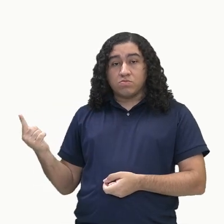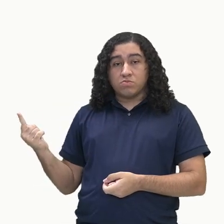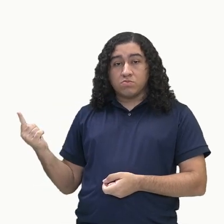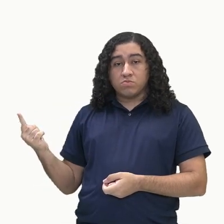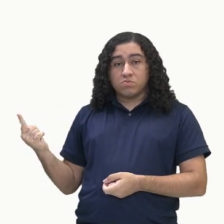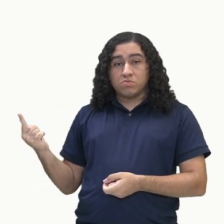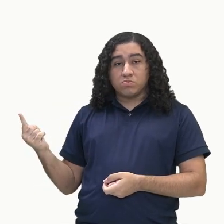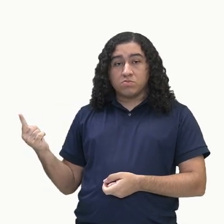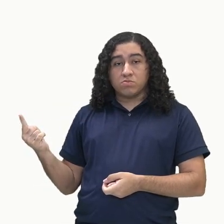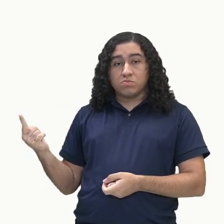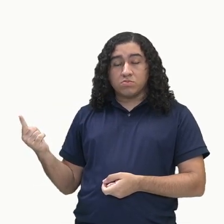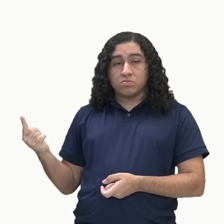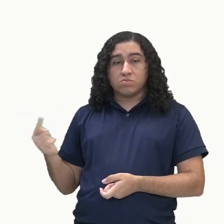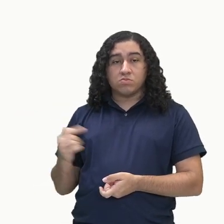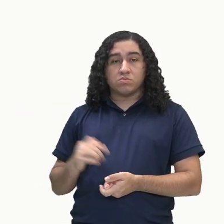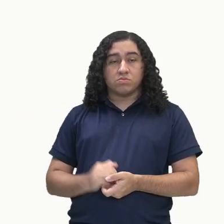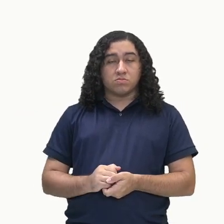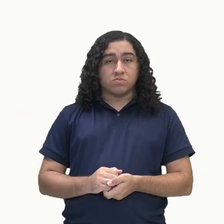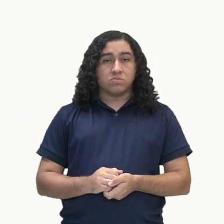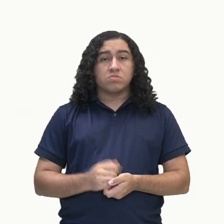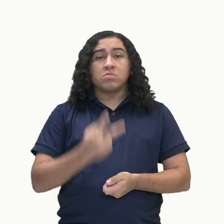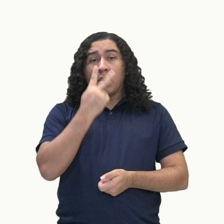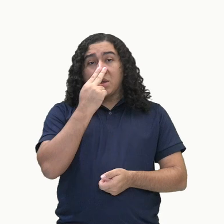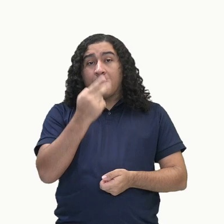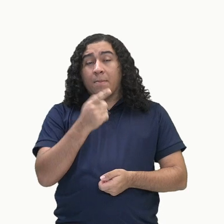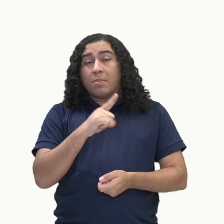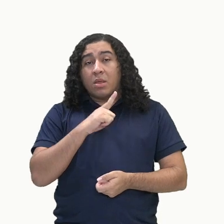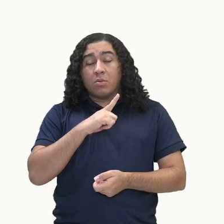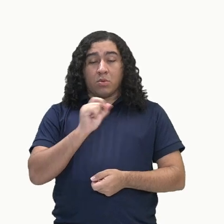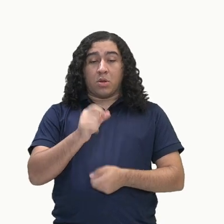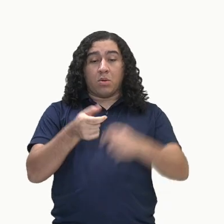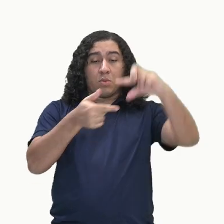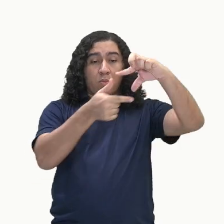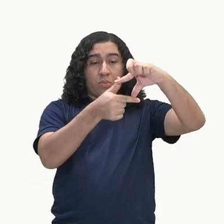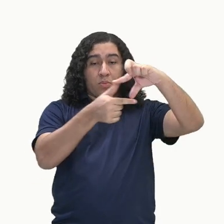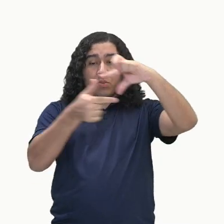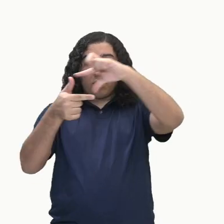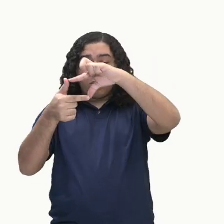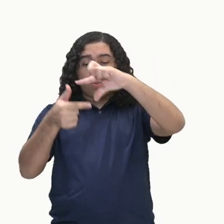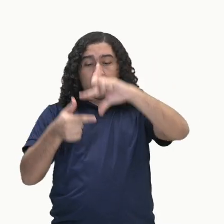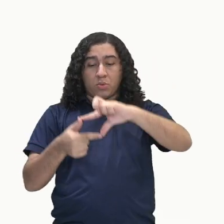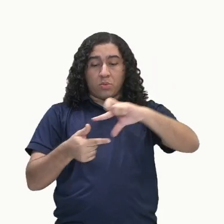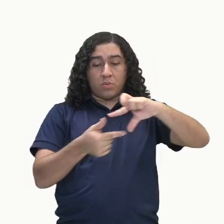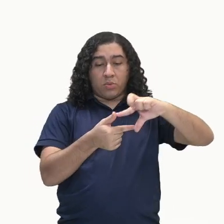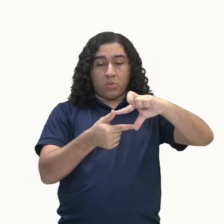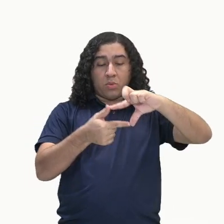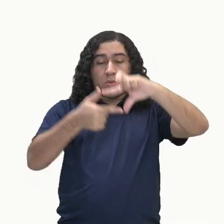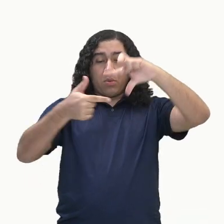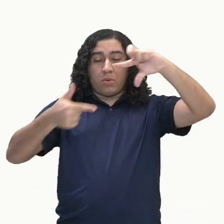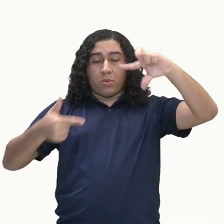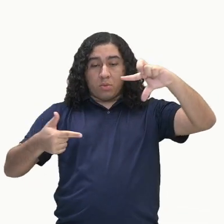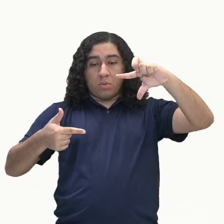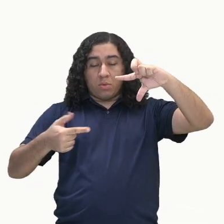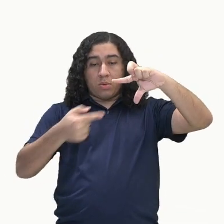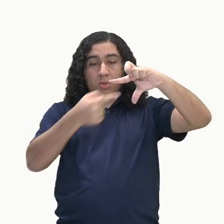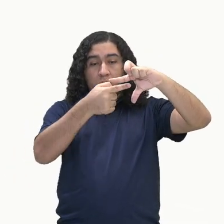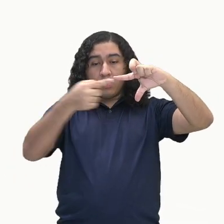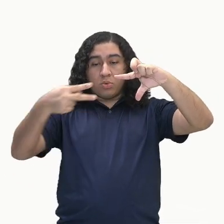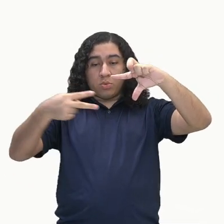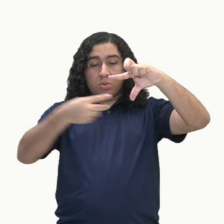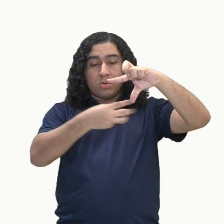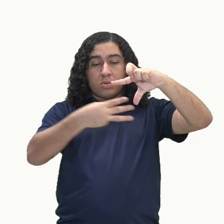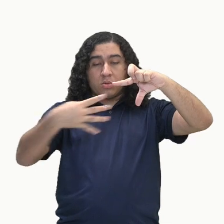quadradinhos esse lado e 2 quadradinhos também este lado. Então, a gente consegue saber que